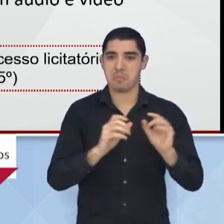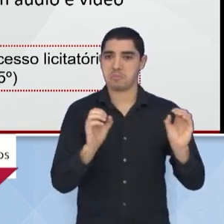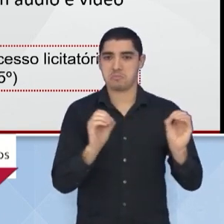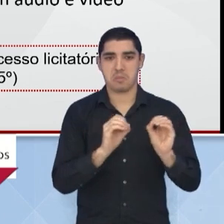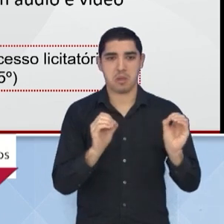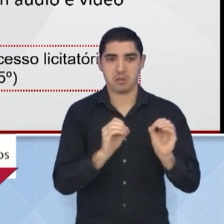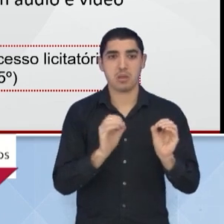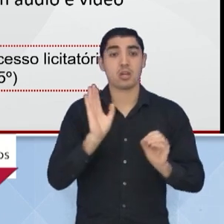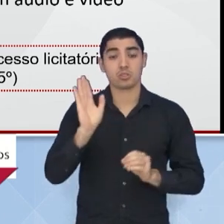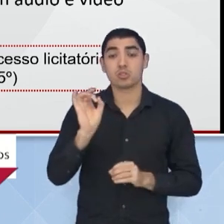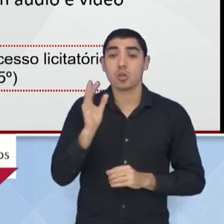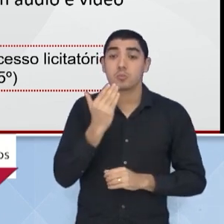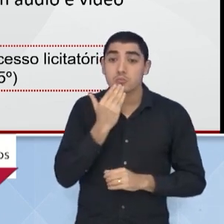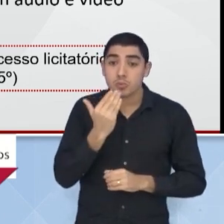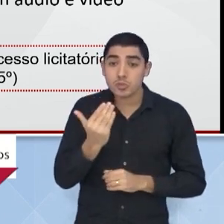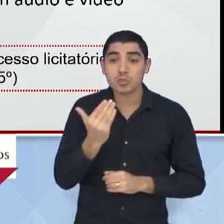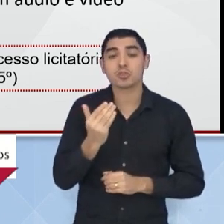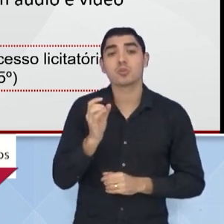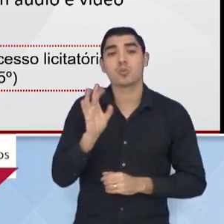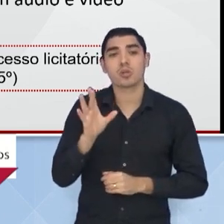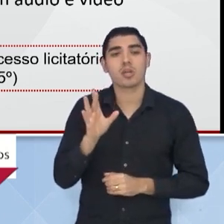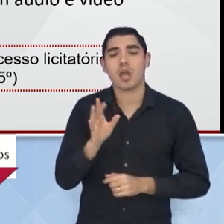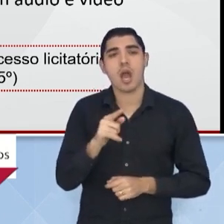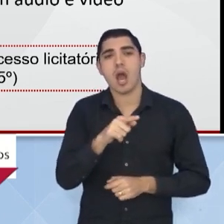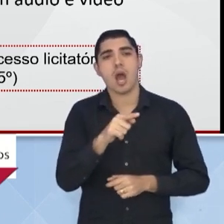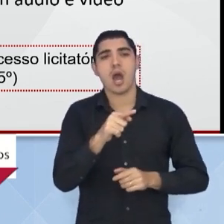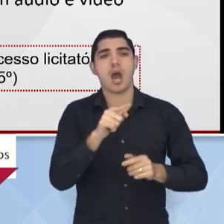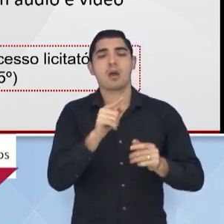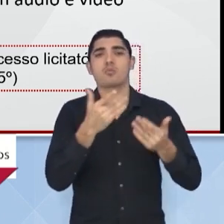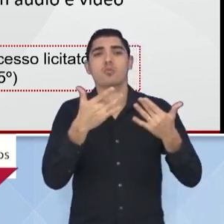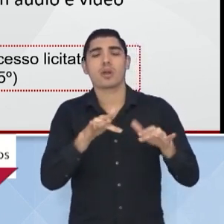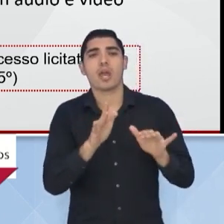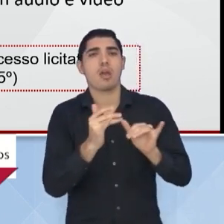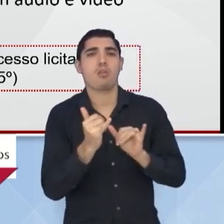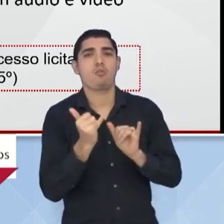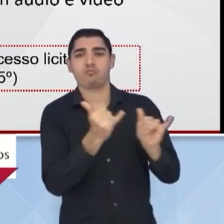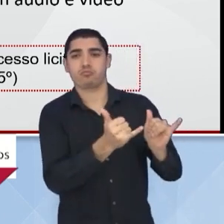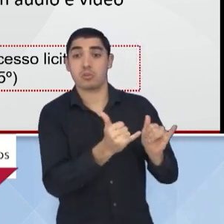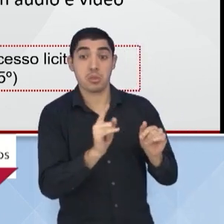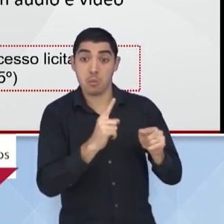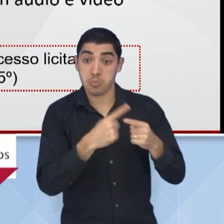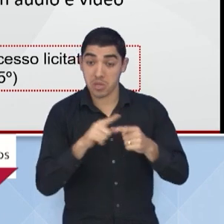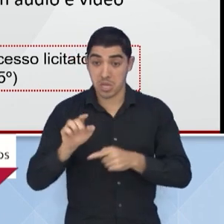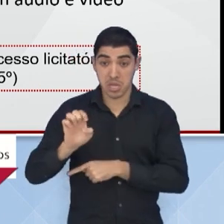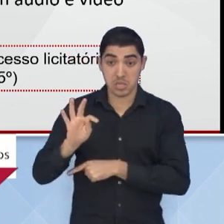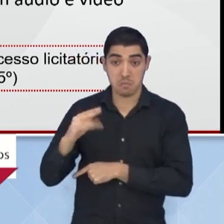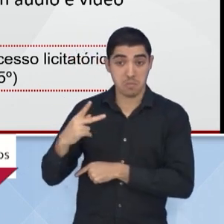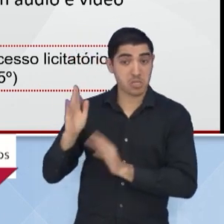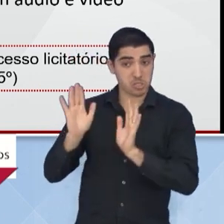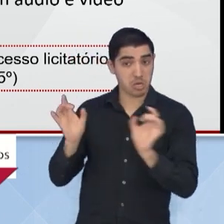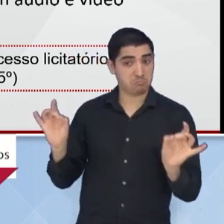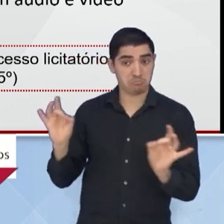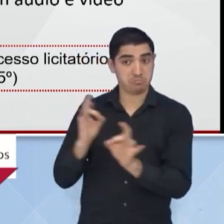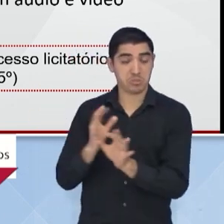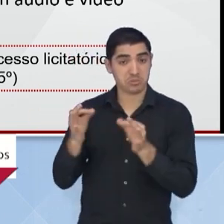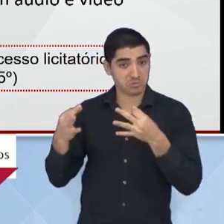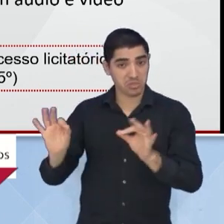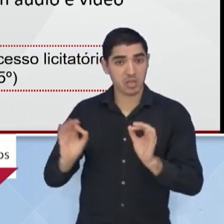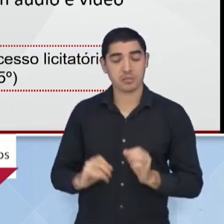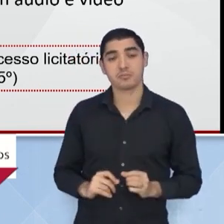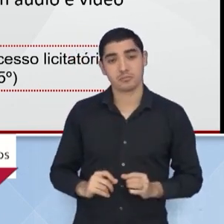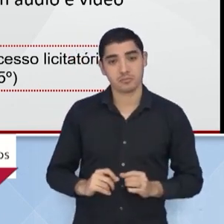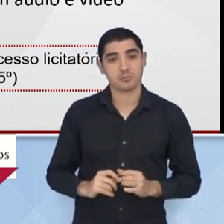um pedido de suspensão de certame não foi acolhido não foi deferido porque muito bem elaborado o etp e a gente teve um caso de de anulação do